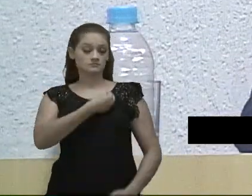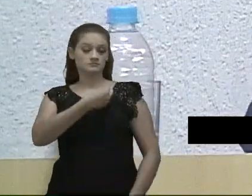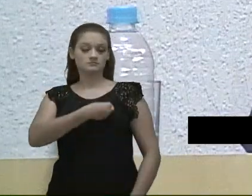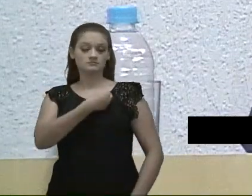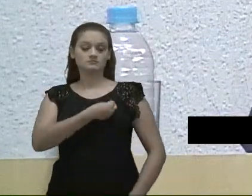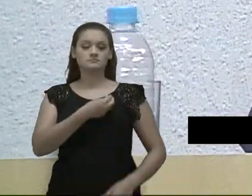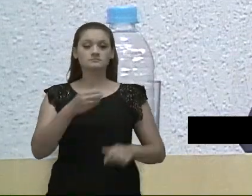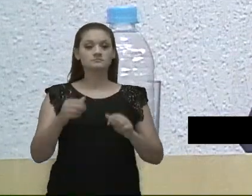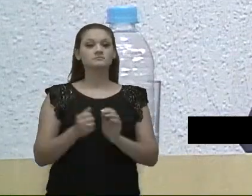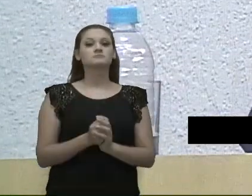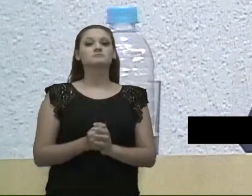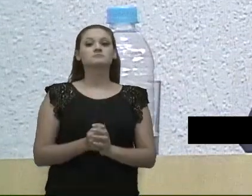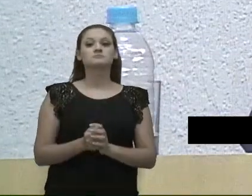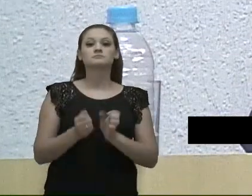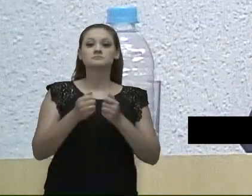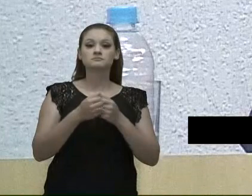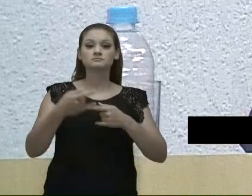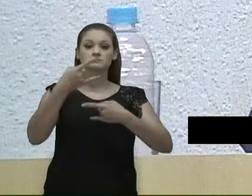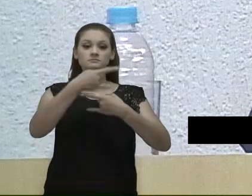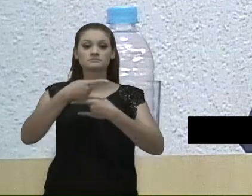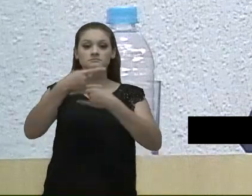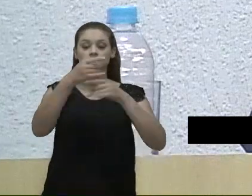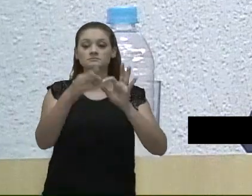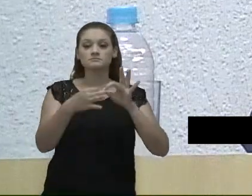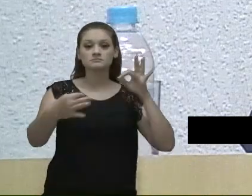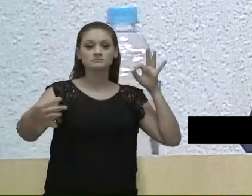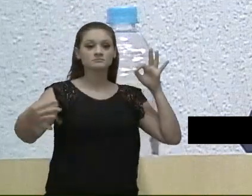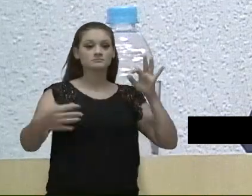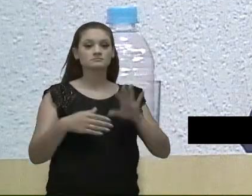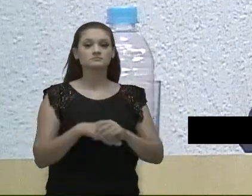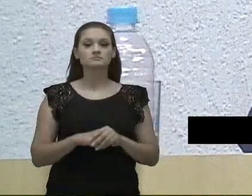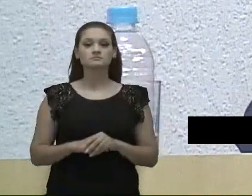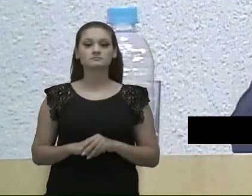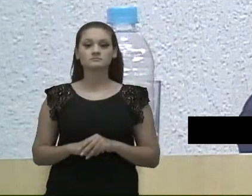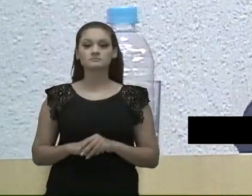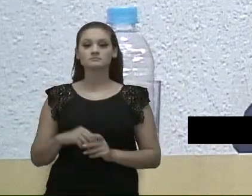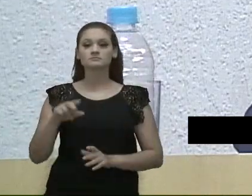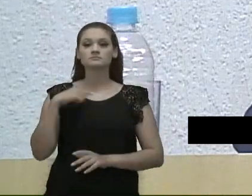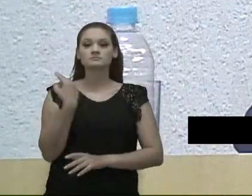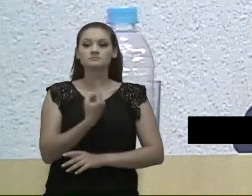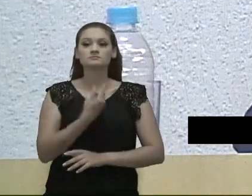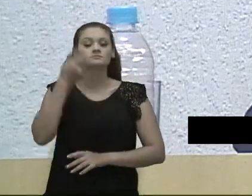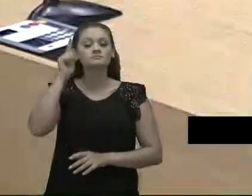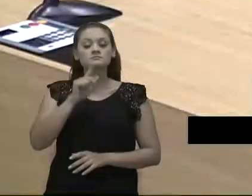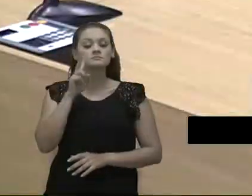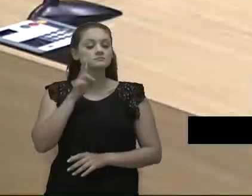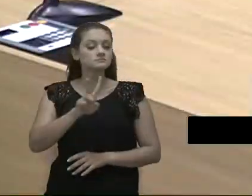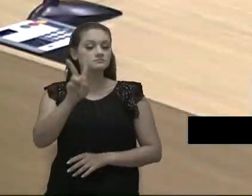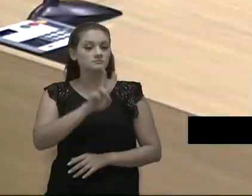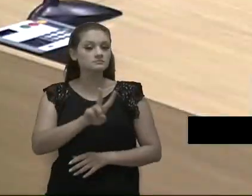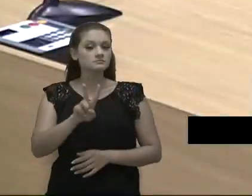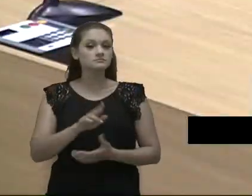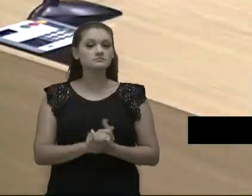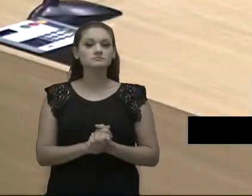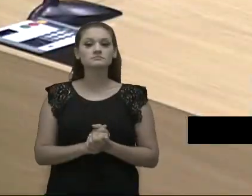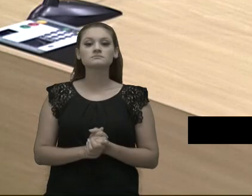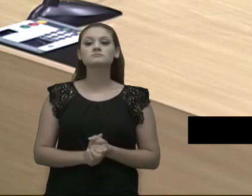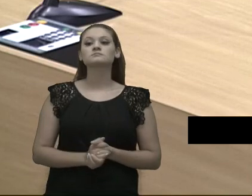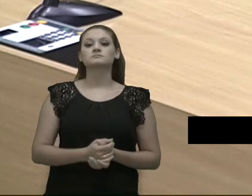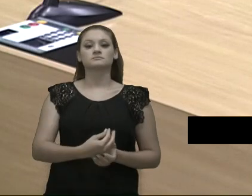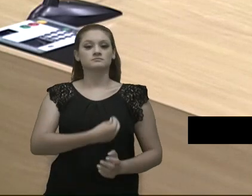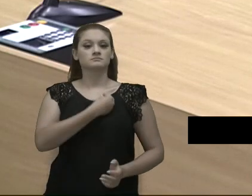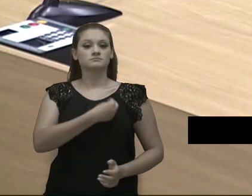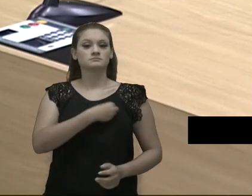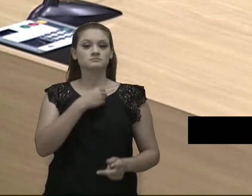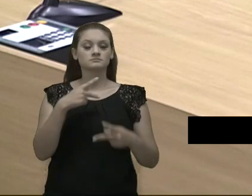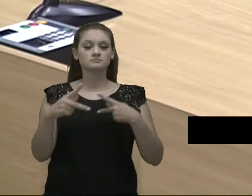em Taubaté? Só para deixar claro para a gente aqui, porque eu fiz algumas anotações. Sim, senhor. Só para a gente conferir, por favor. Presencial em São José dos